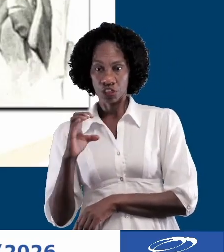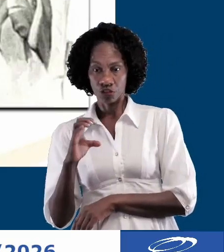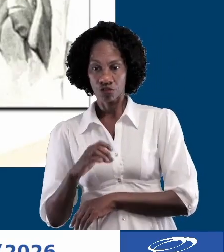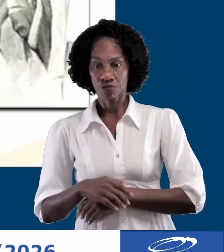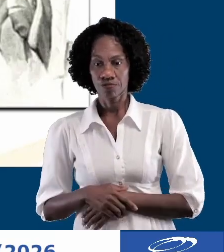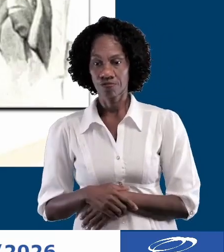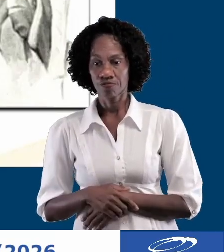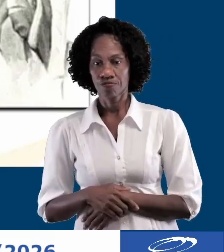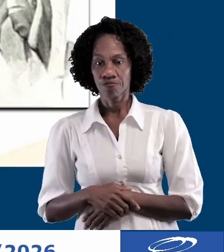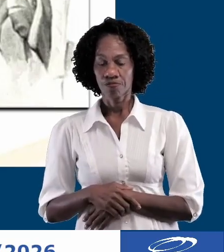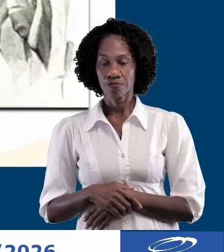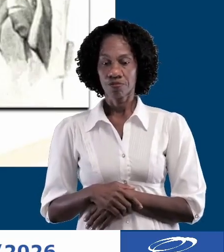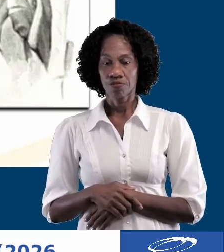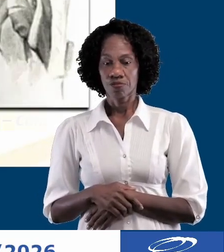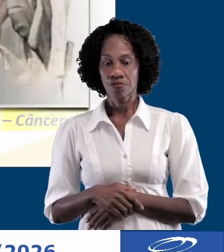Pote.